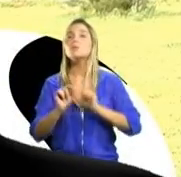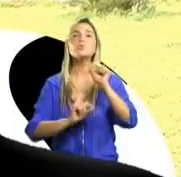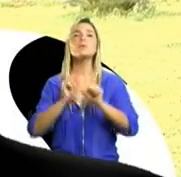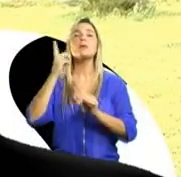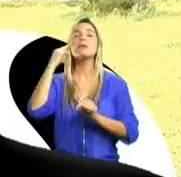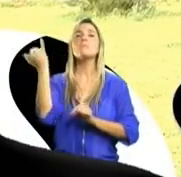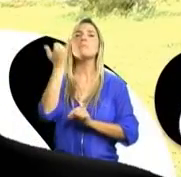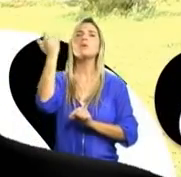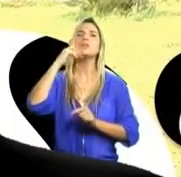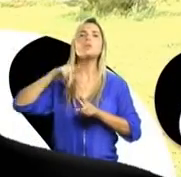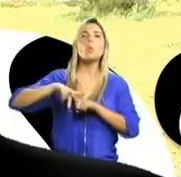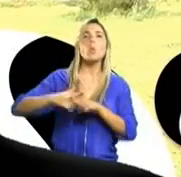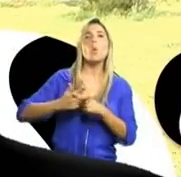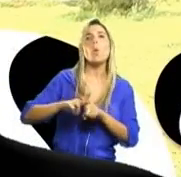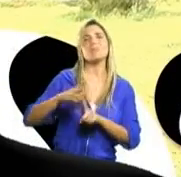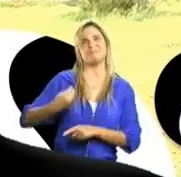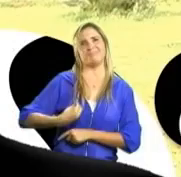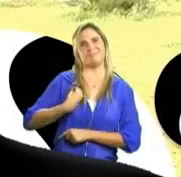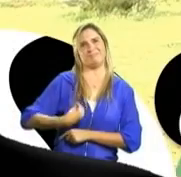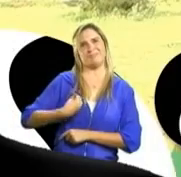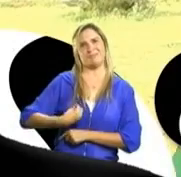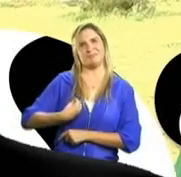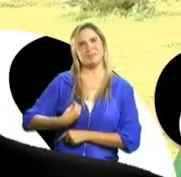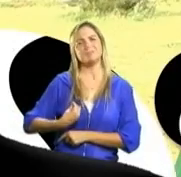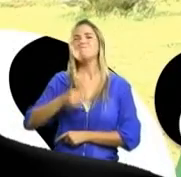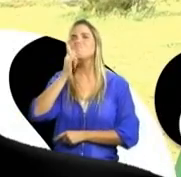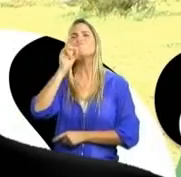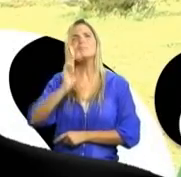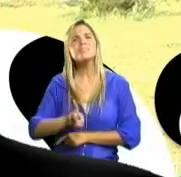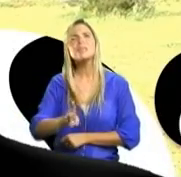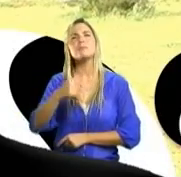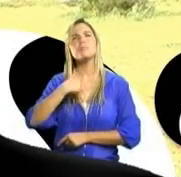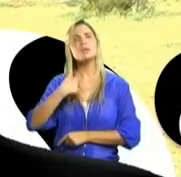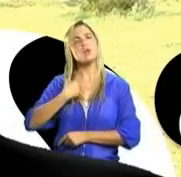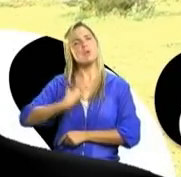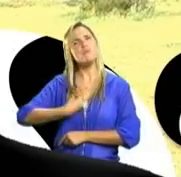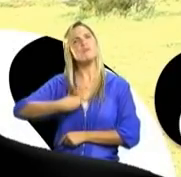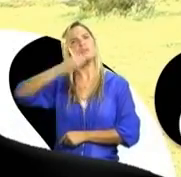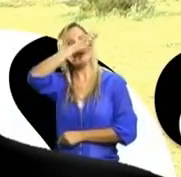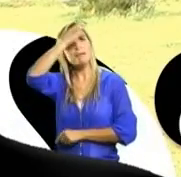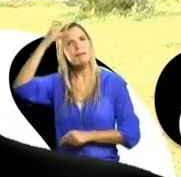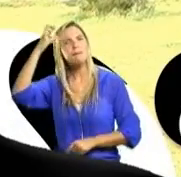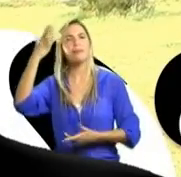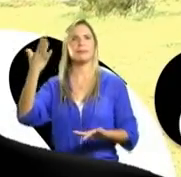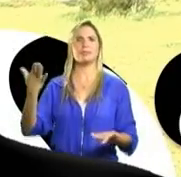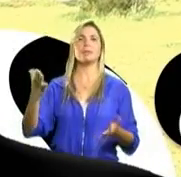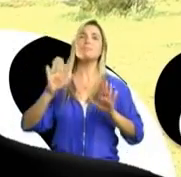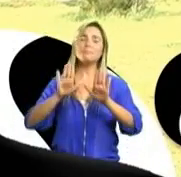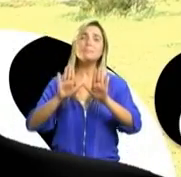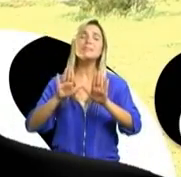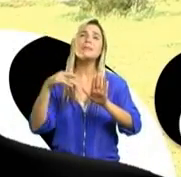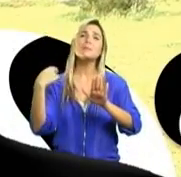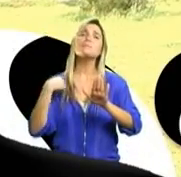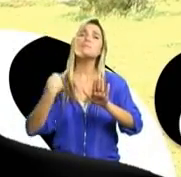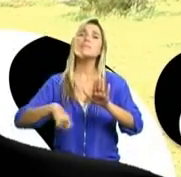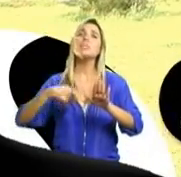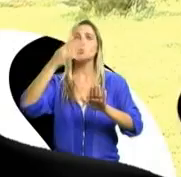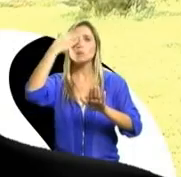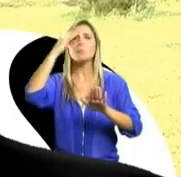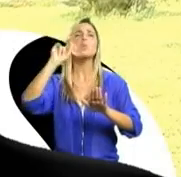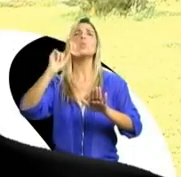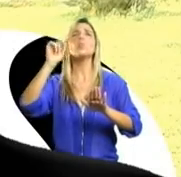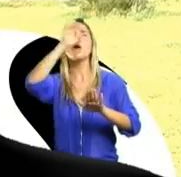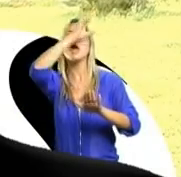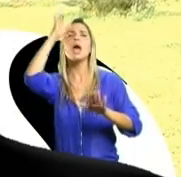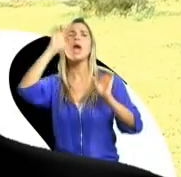ações a cada momento, é eu ter uma postura ética, mas para eu ter uma postura ética eu tenho que saber o que, que é isso na minha vida.